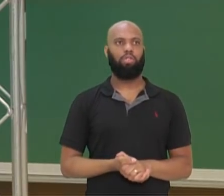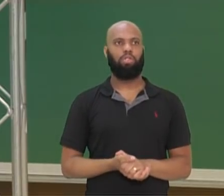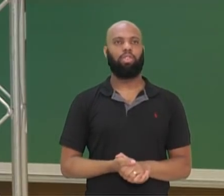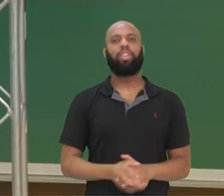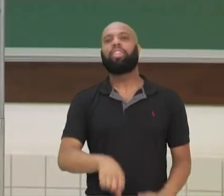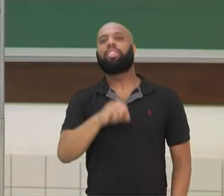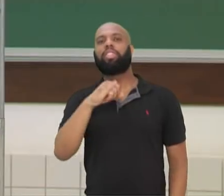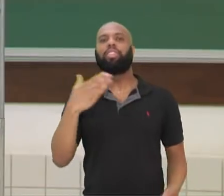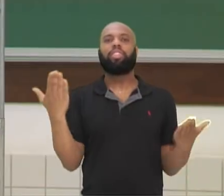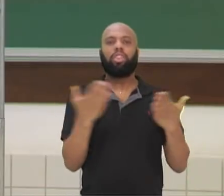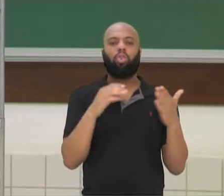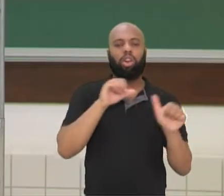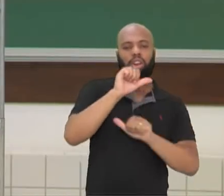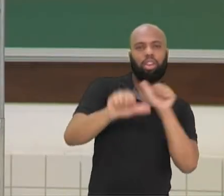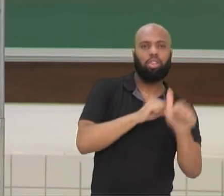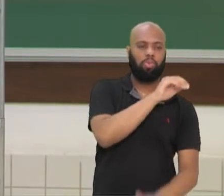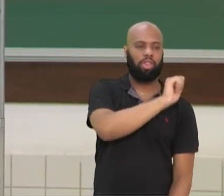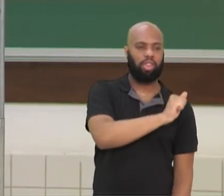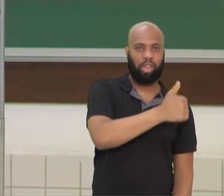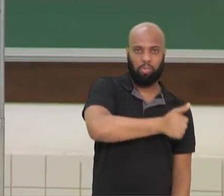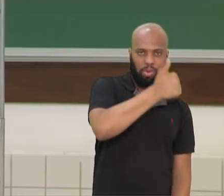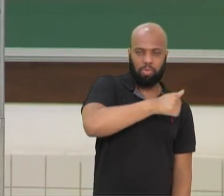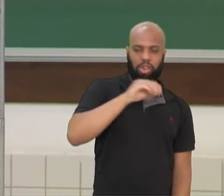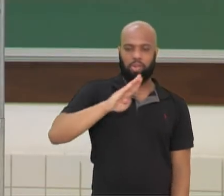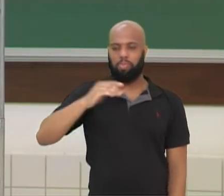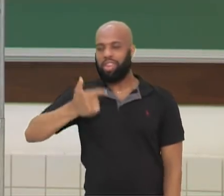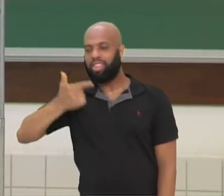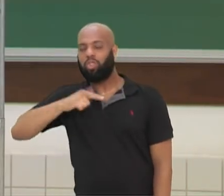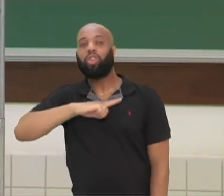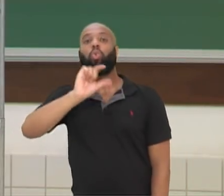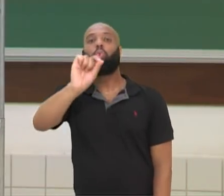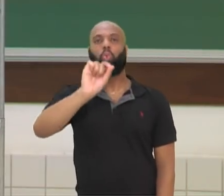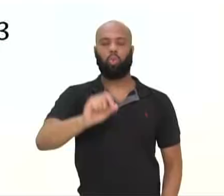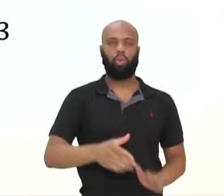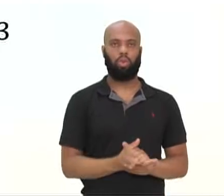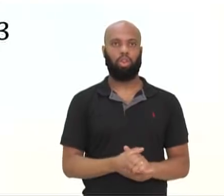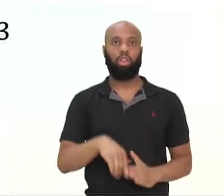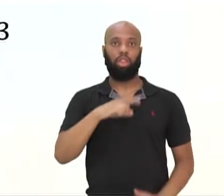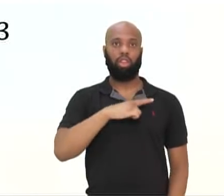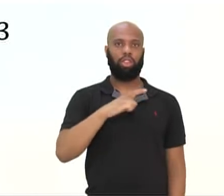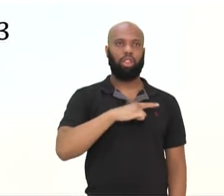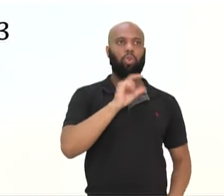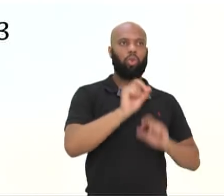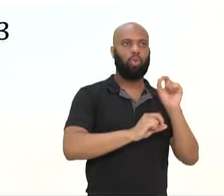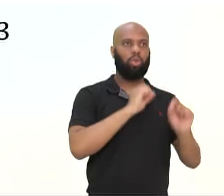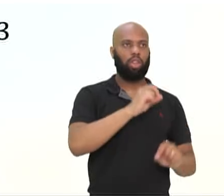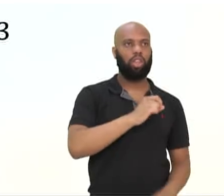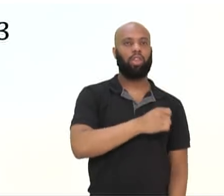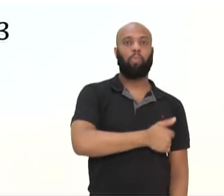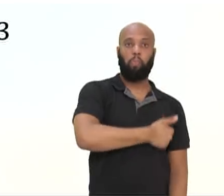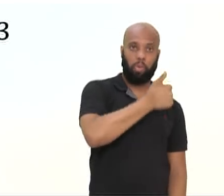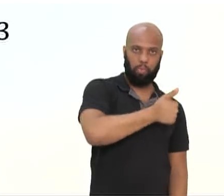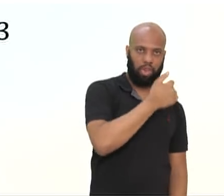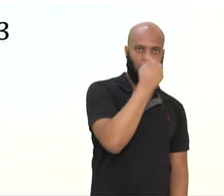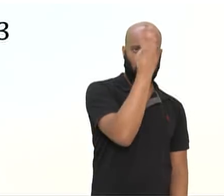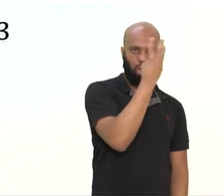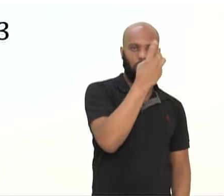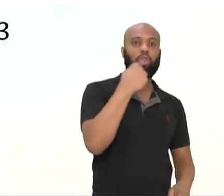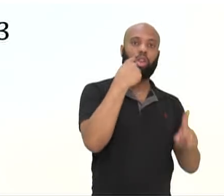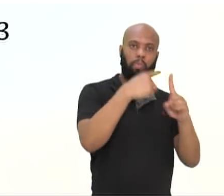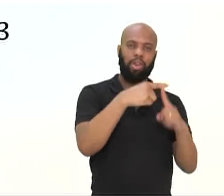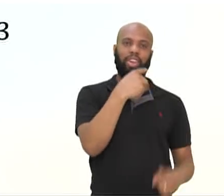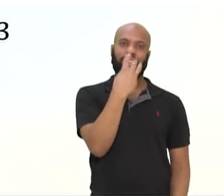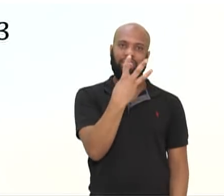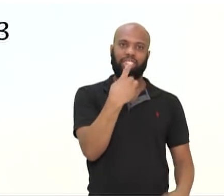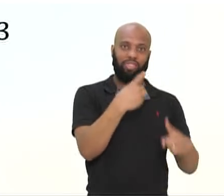Se eu transformar o A em primeiro termo e o B em segundo termo, o que eu vou ter? Cubo do primeiro termo mais 3 vezes